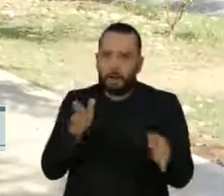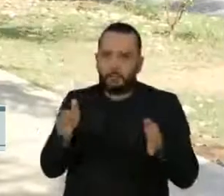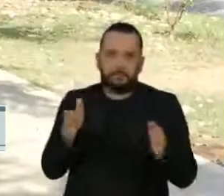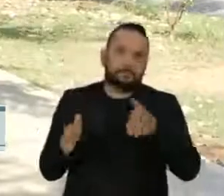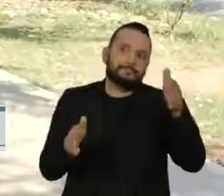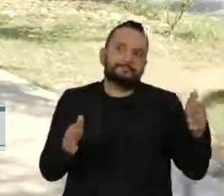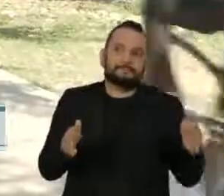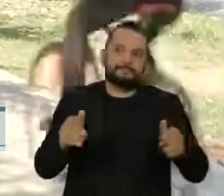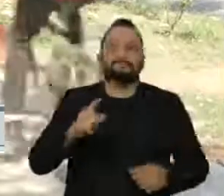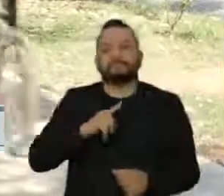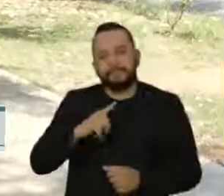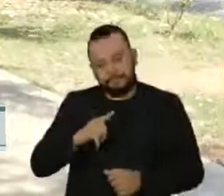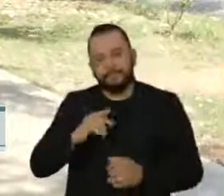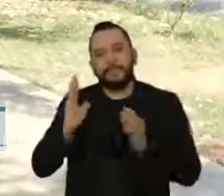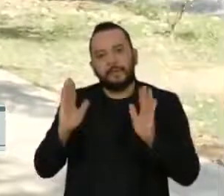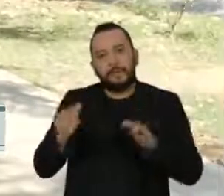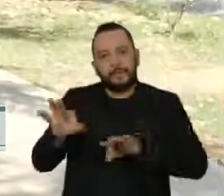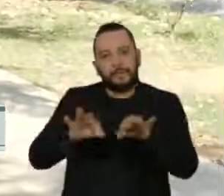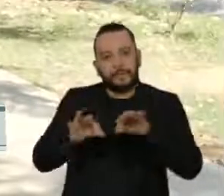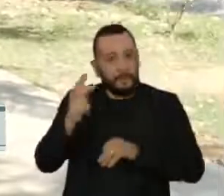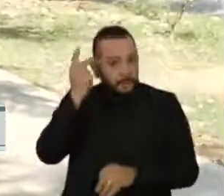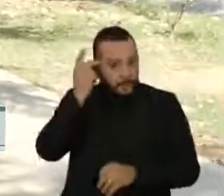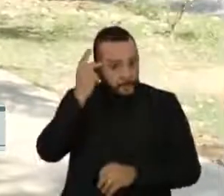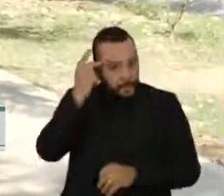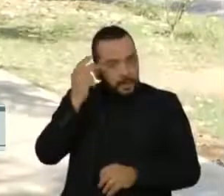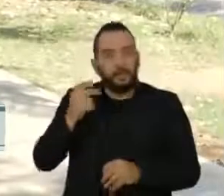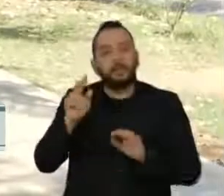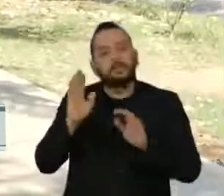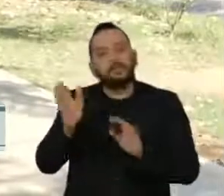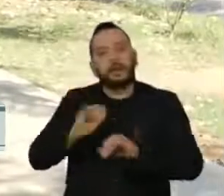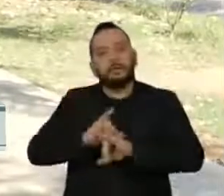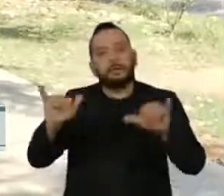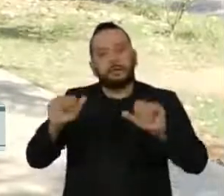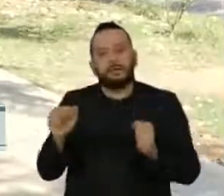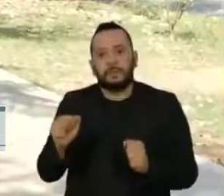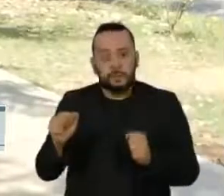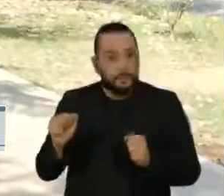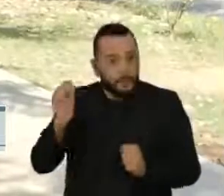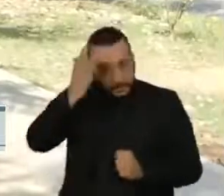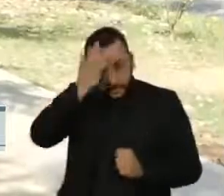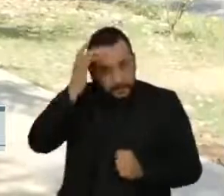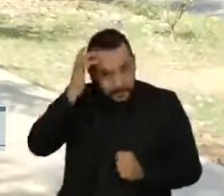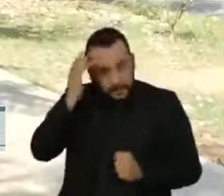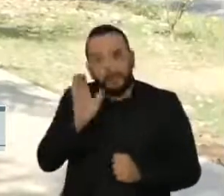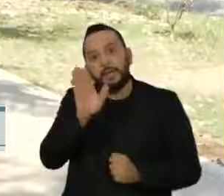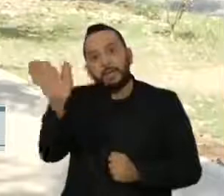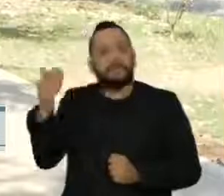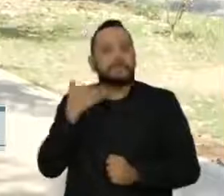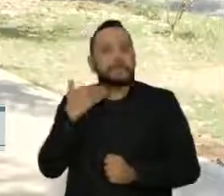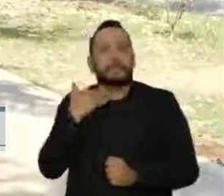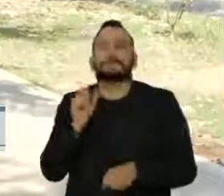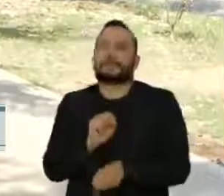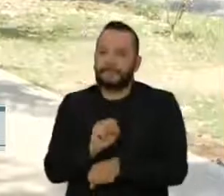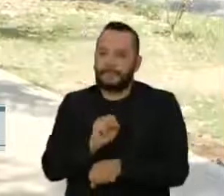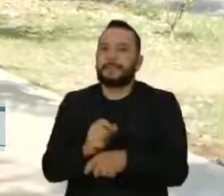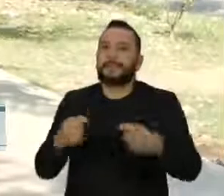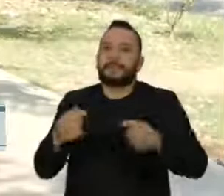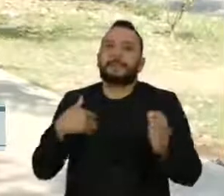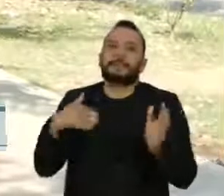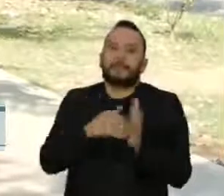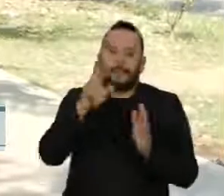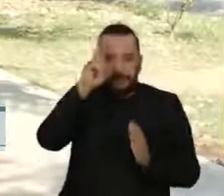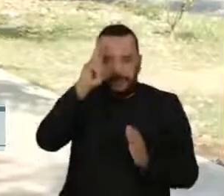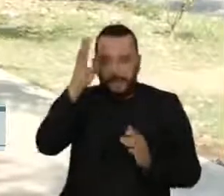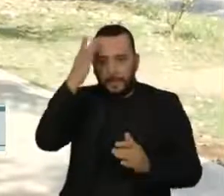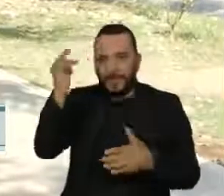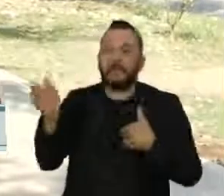regras estabelecidas pelo Plano São Paulo, como a gente acabou de informar. Mas quem precisar de agências bancárias vai ter que esperar um pouquinho mais até segunda-feira, porque elas